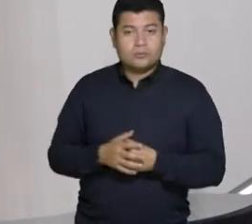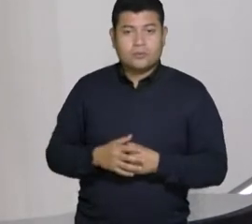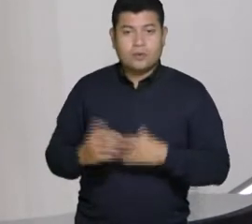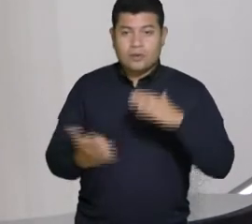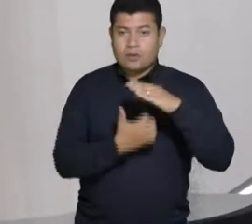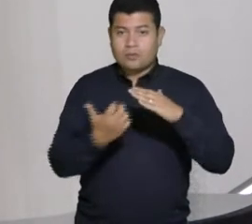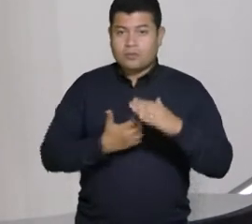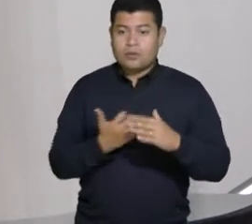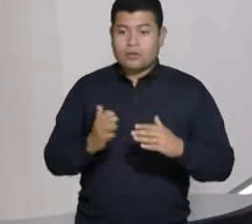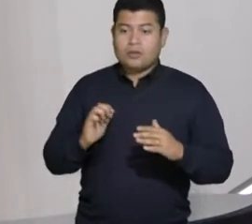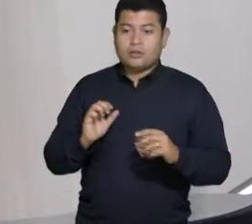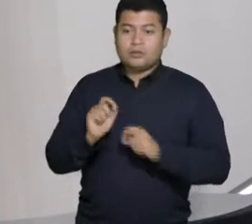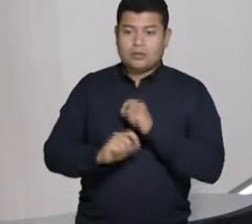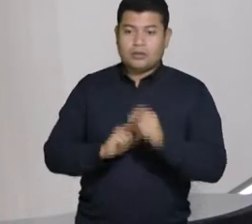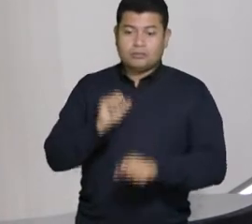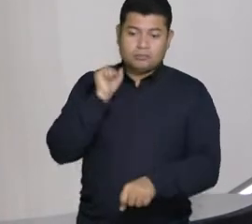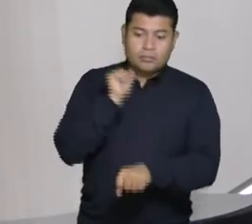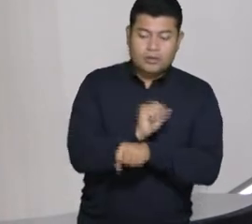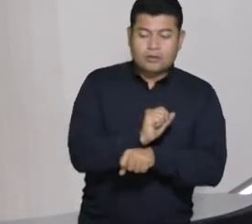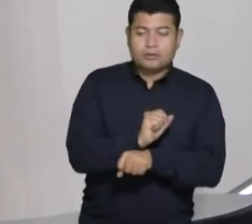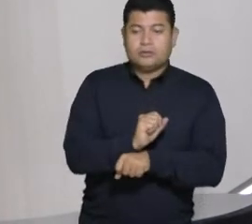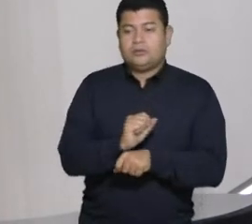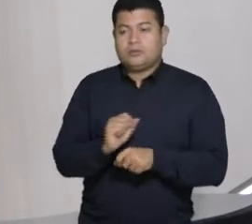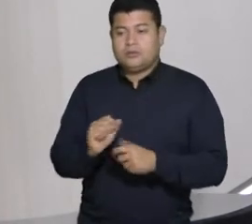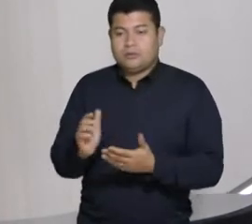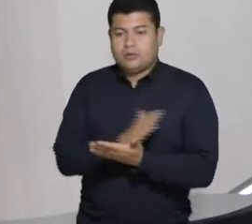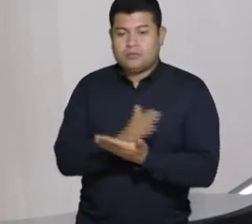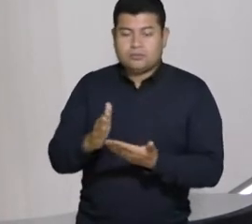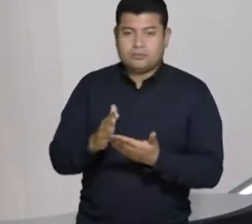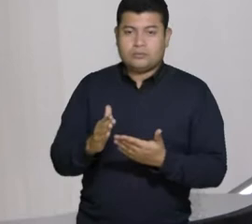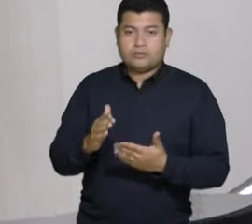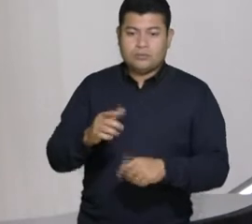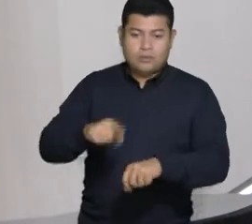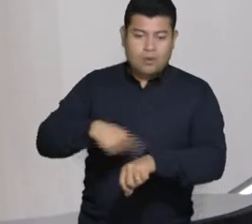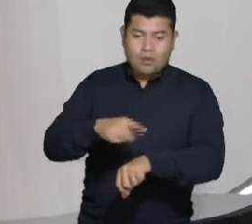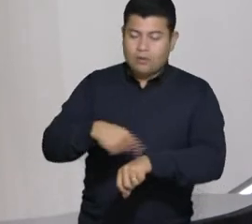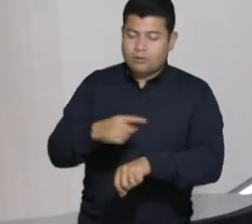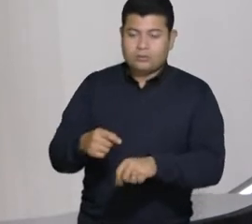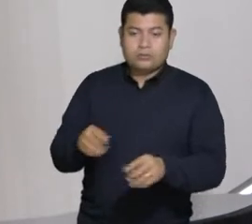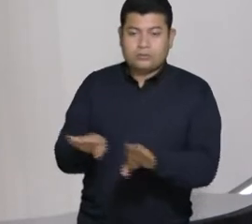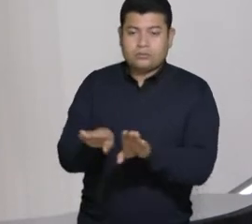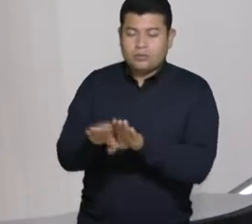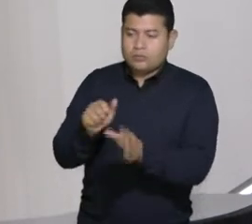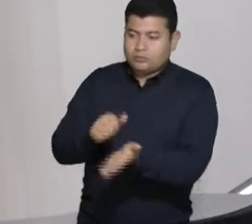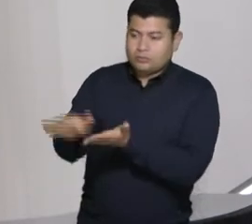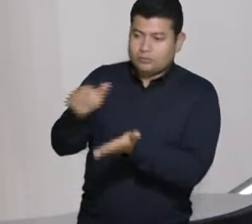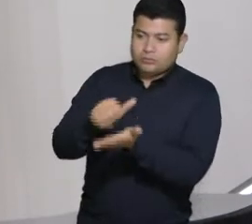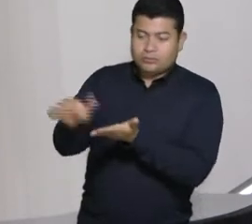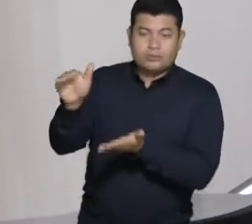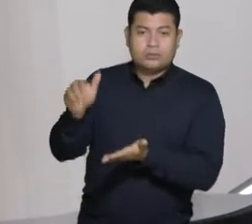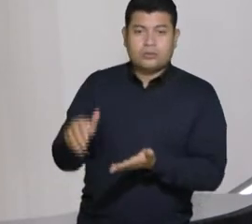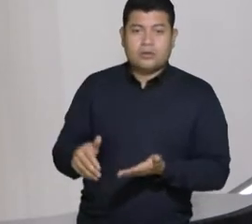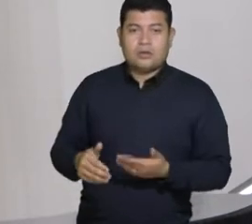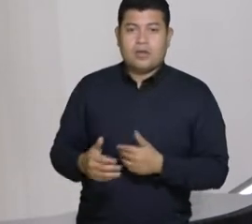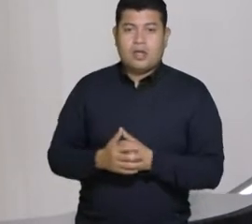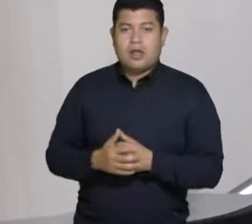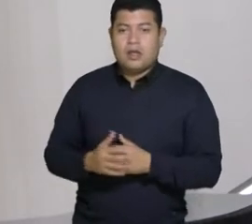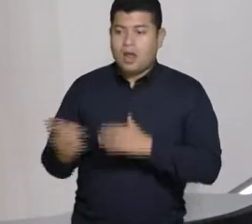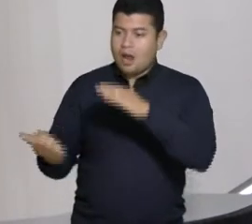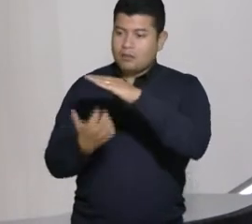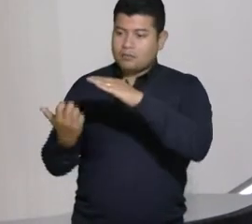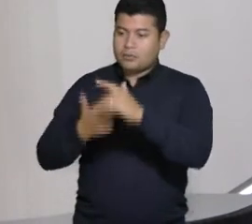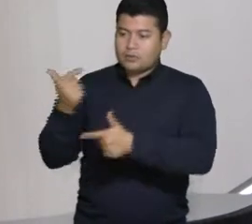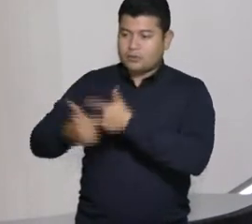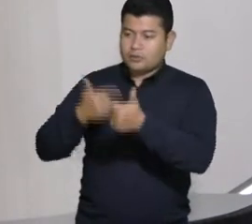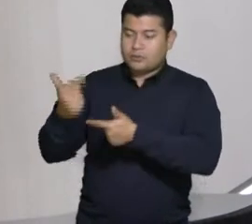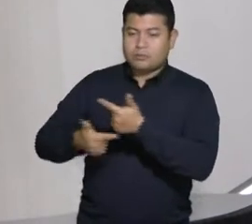turnos de produção estão demitindo funcionários né as empresas de cristais estão fazendo isso de porcelana também então